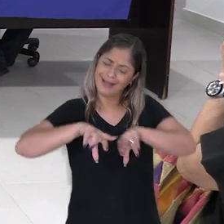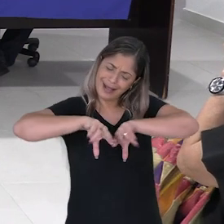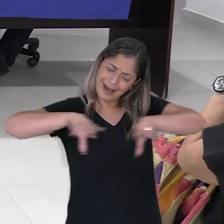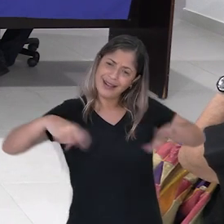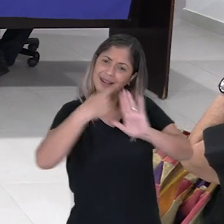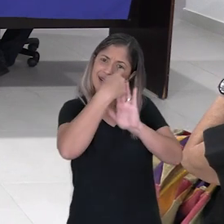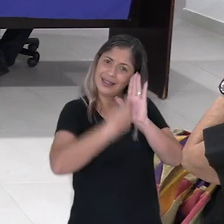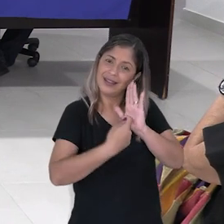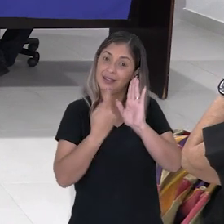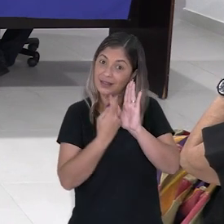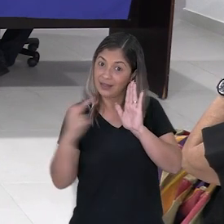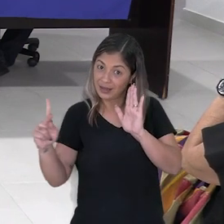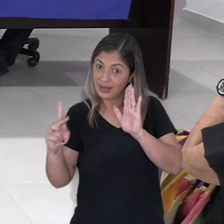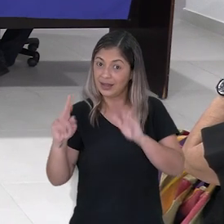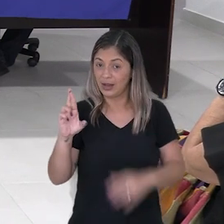autoria do Scheller